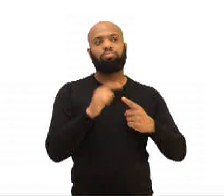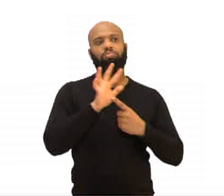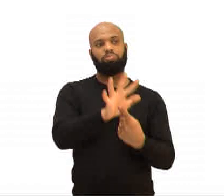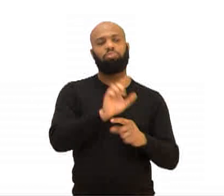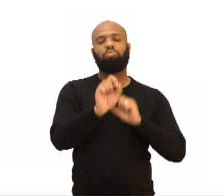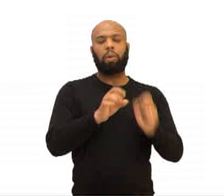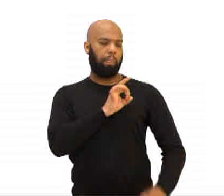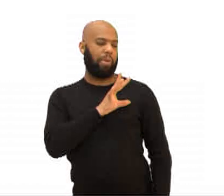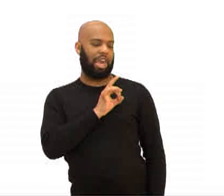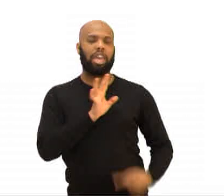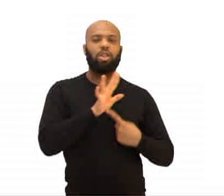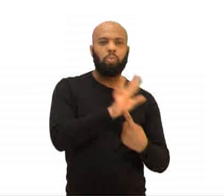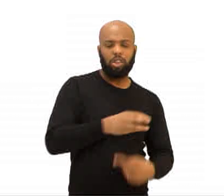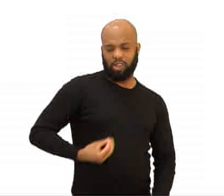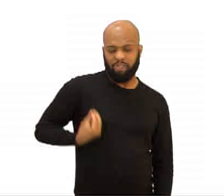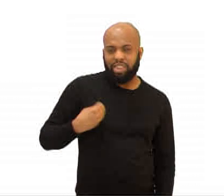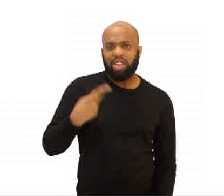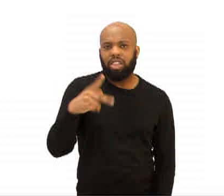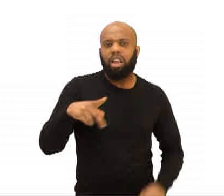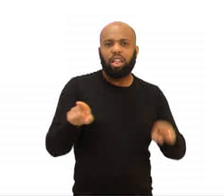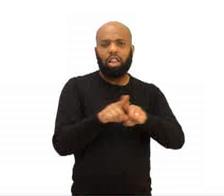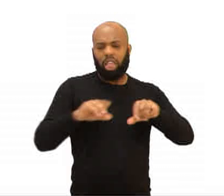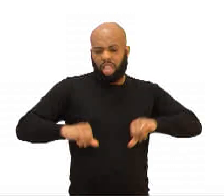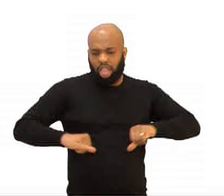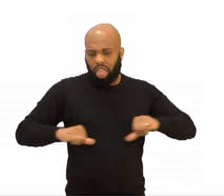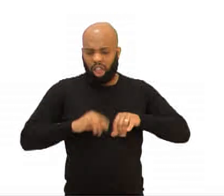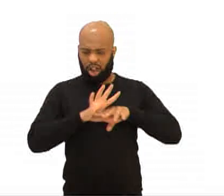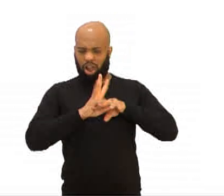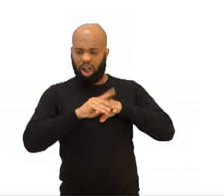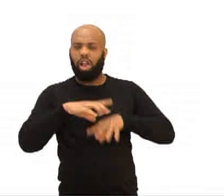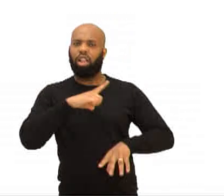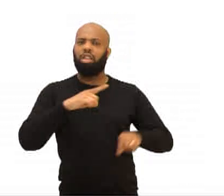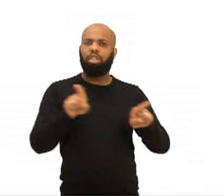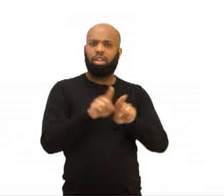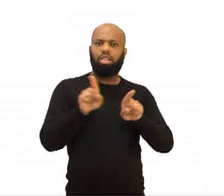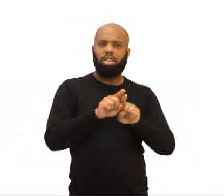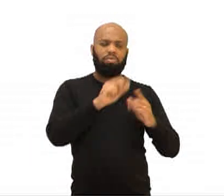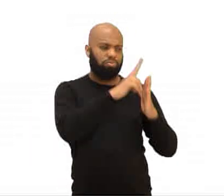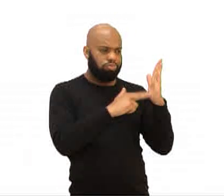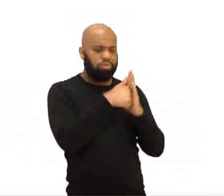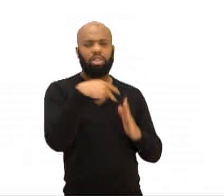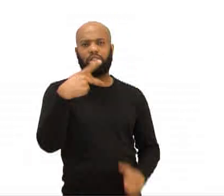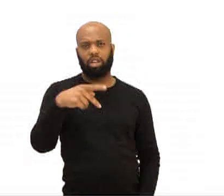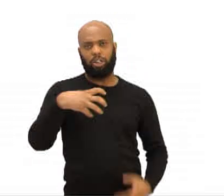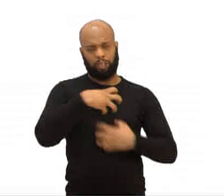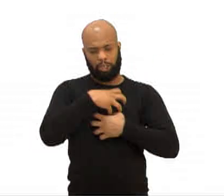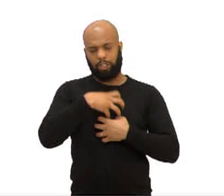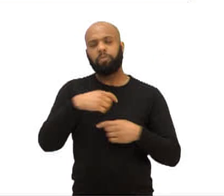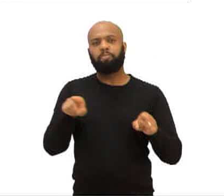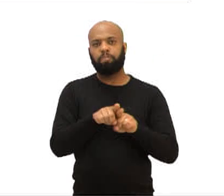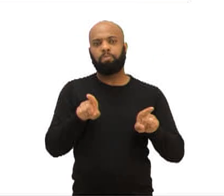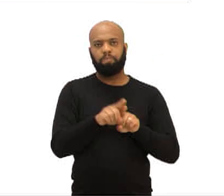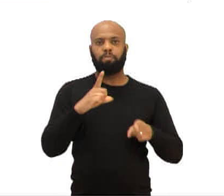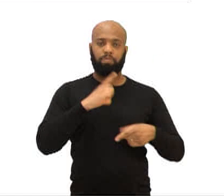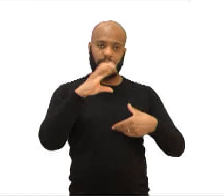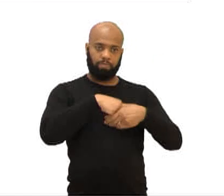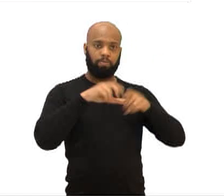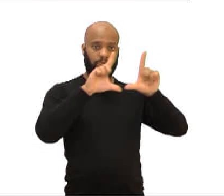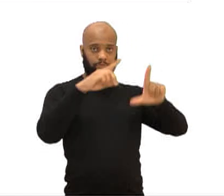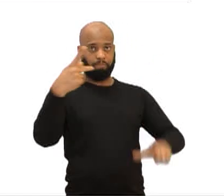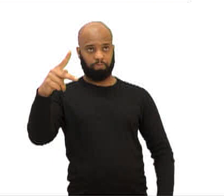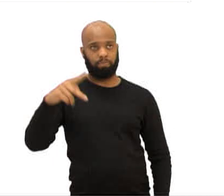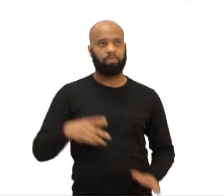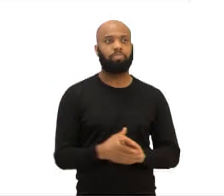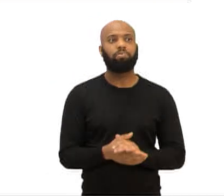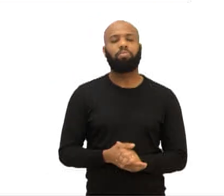Os seus medos, a sua vida, suas doenças, suas enfermidades e os seus sentimentos. A ver, um